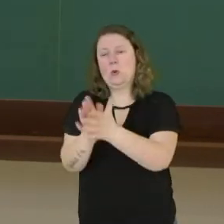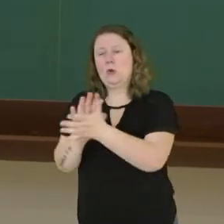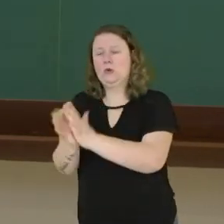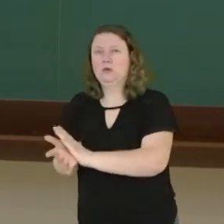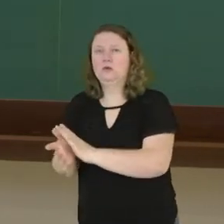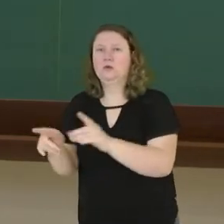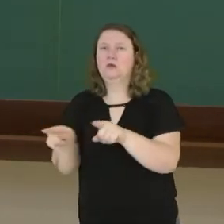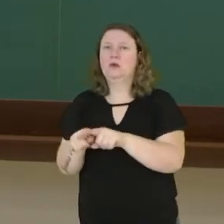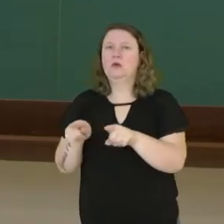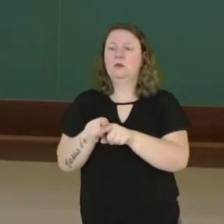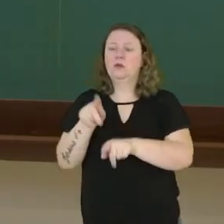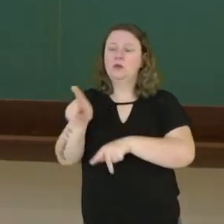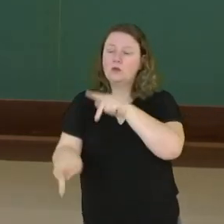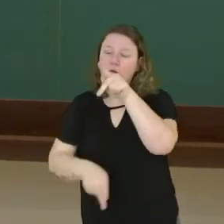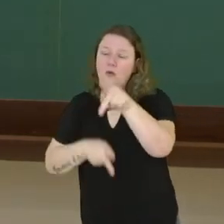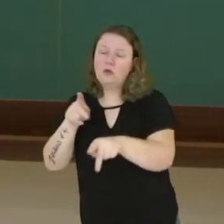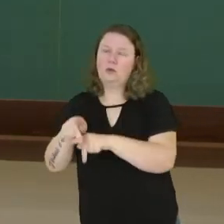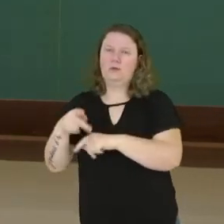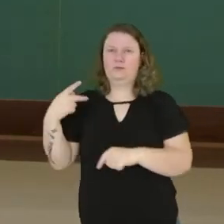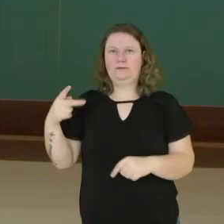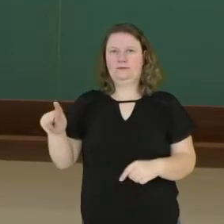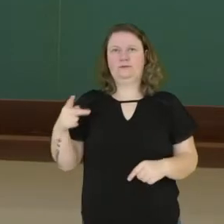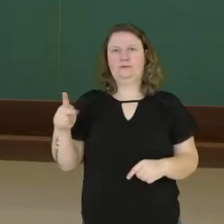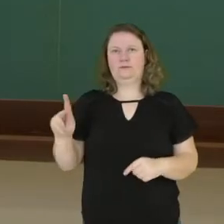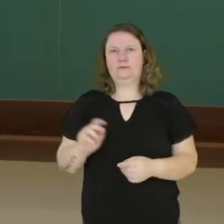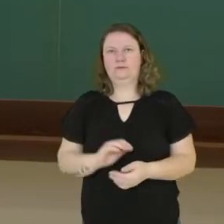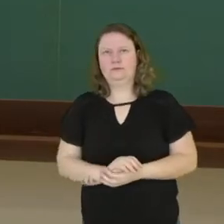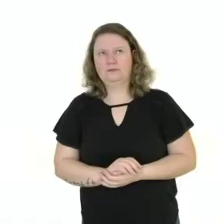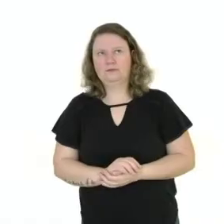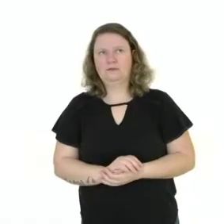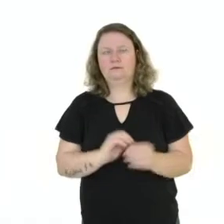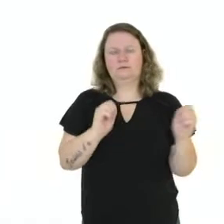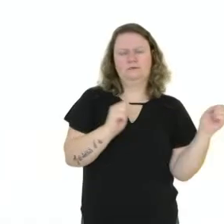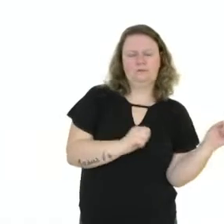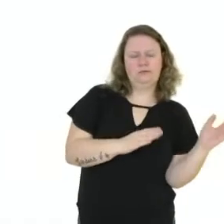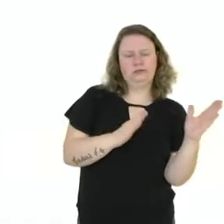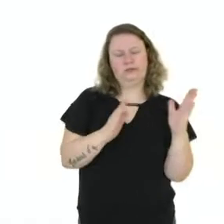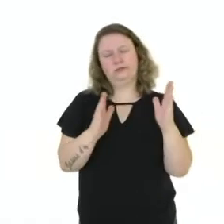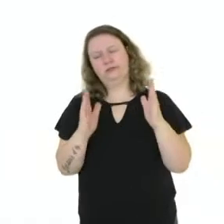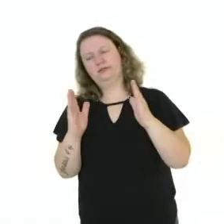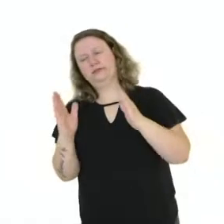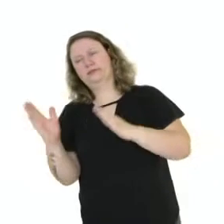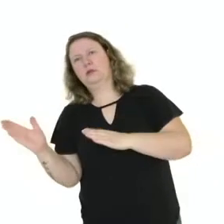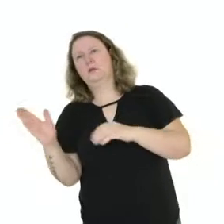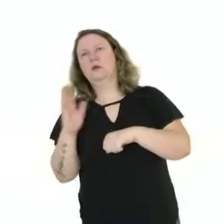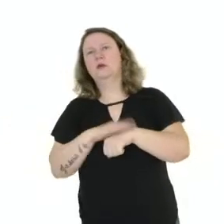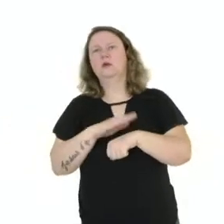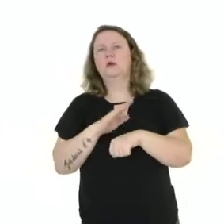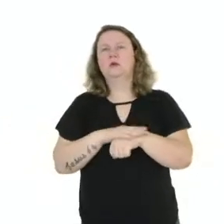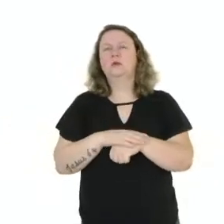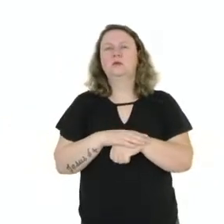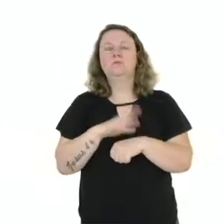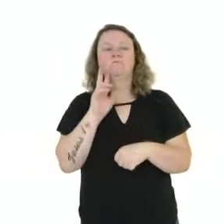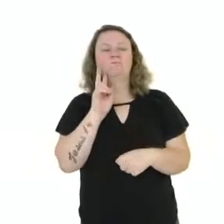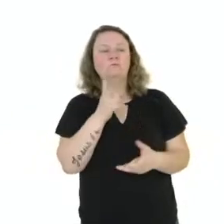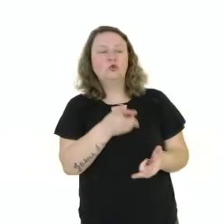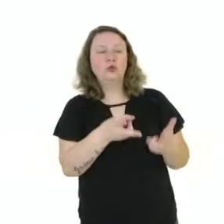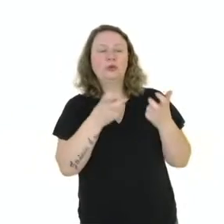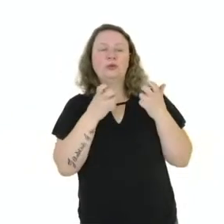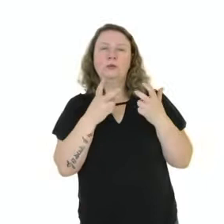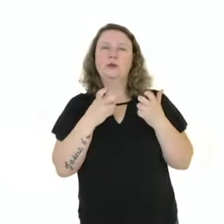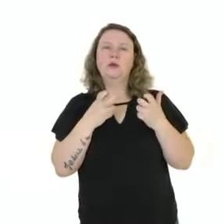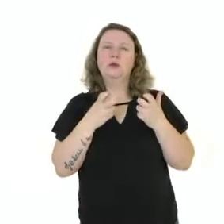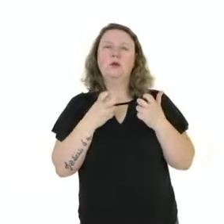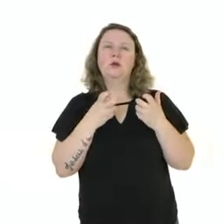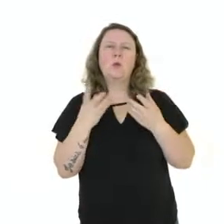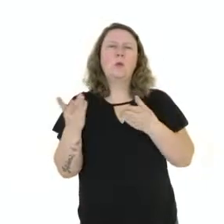paraguaia, né? E olha só, durante todo esse tempo, né, então a gente vai ver que dezenas de milhares de